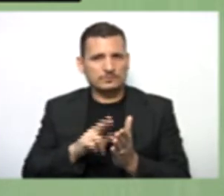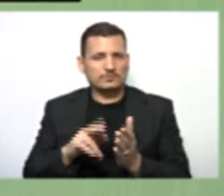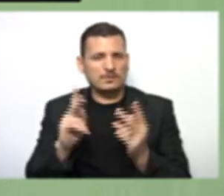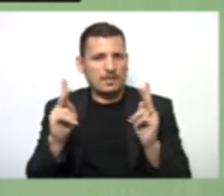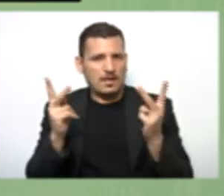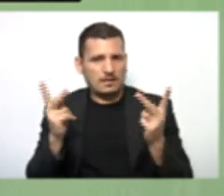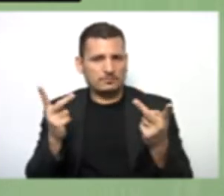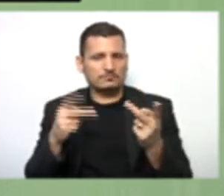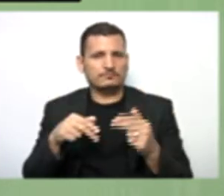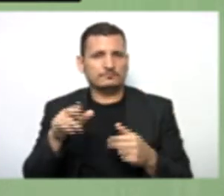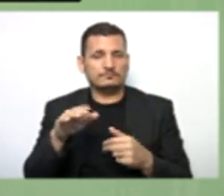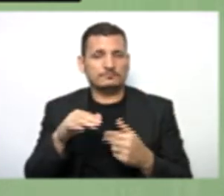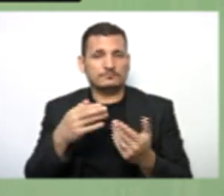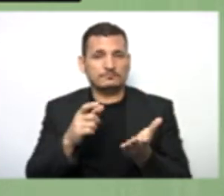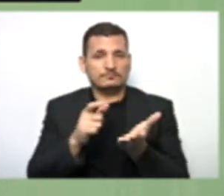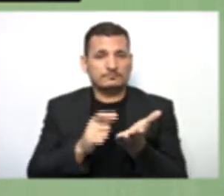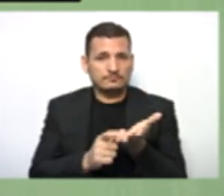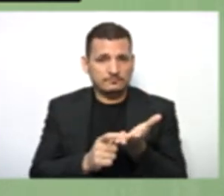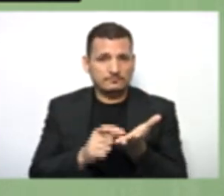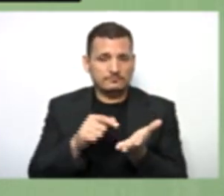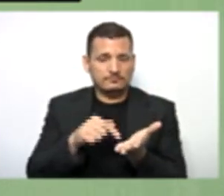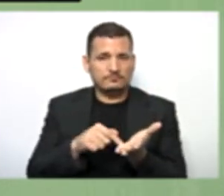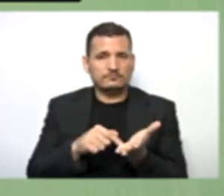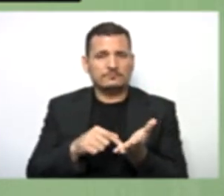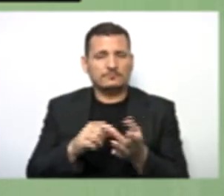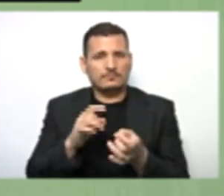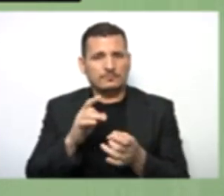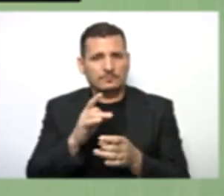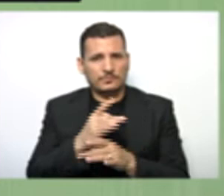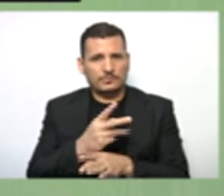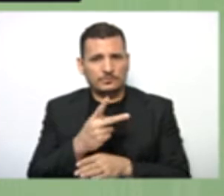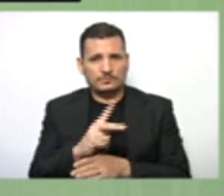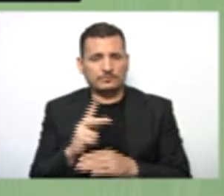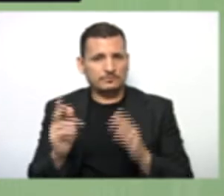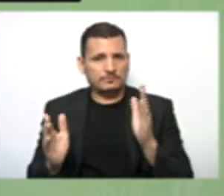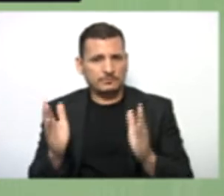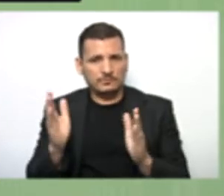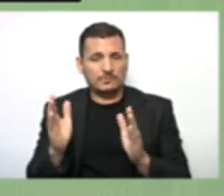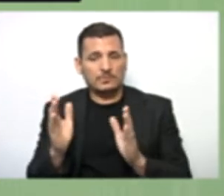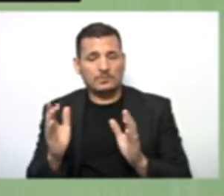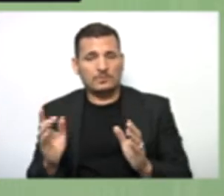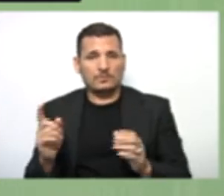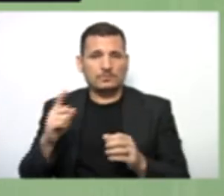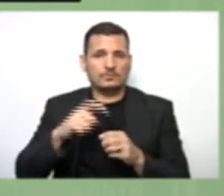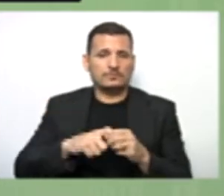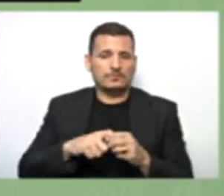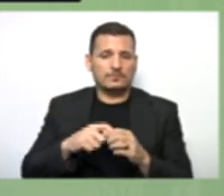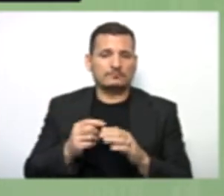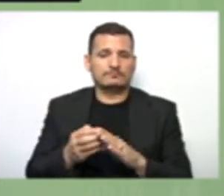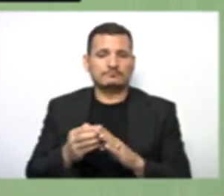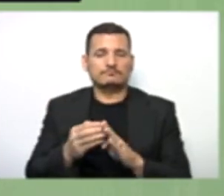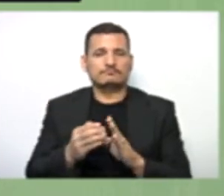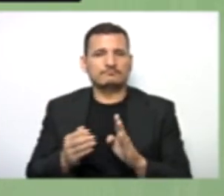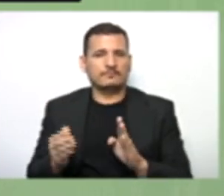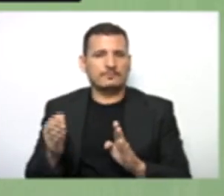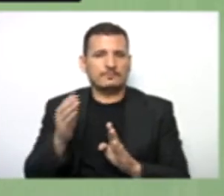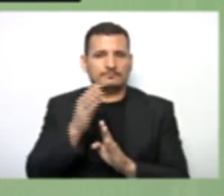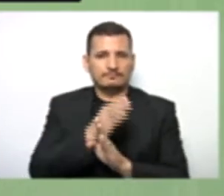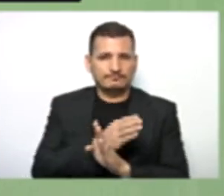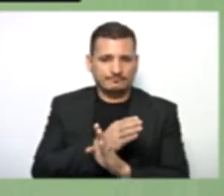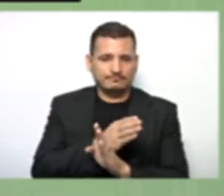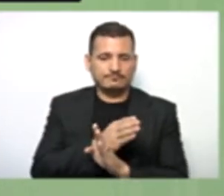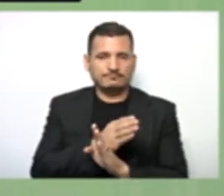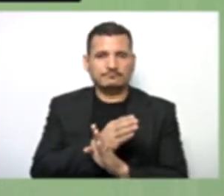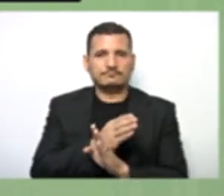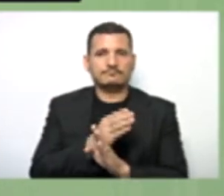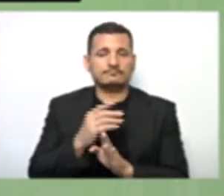Então, o processador termina o prazo dele e fala, olha, volta para a fila. Volta aqui para o finalzinho da fila. Quando chegar a sua